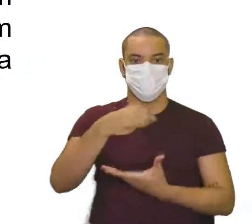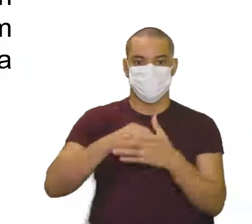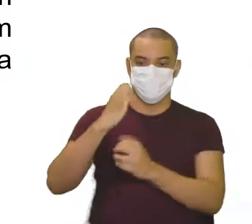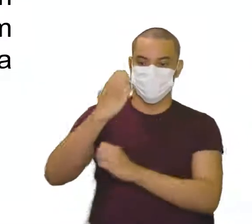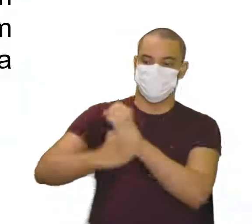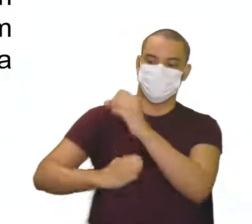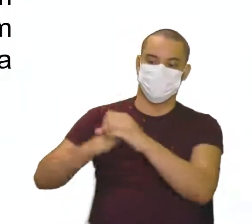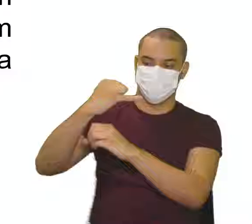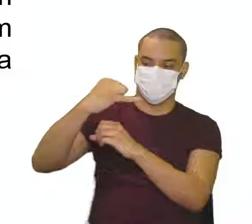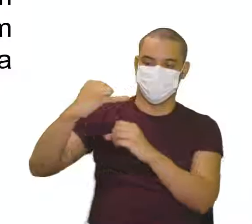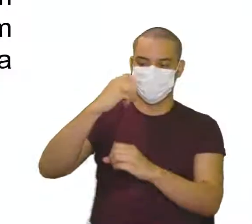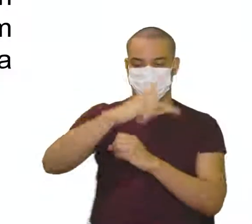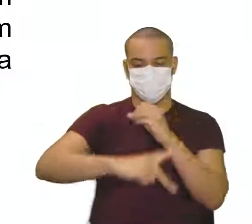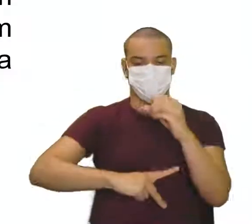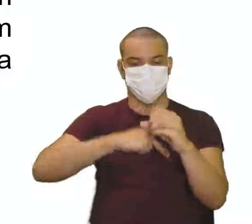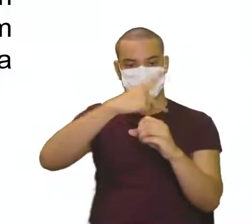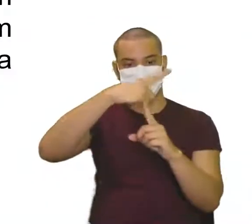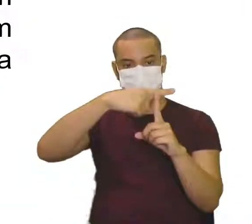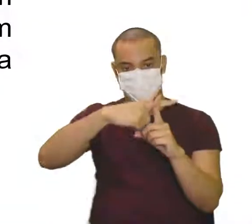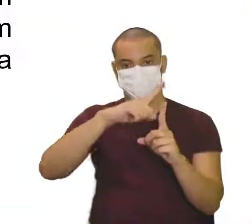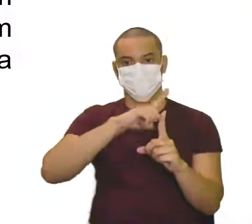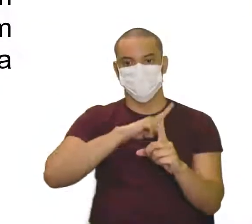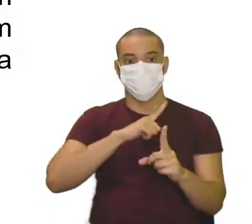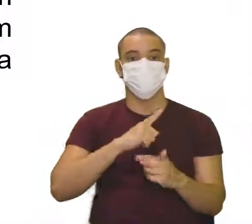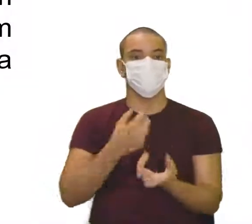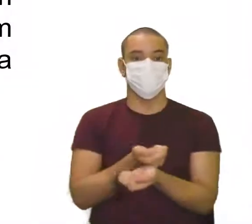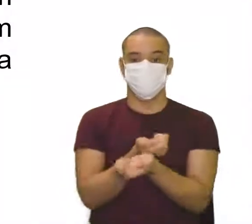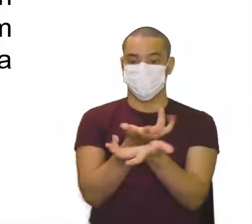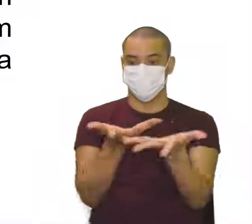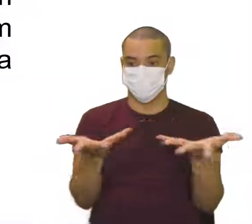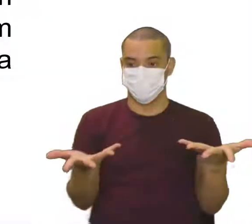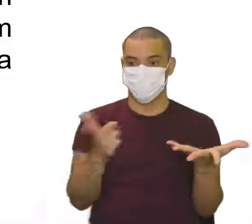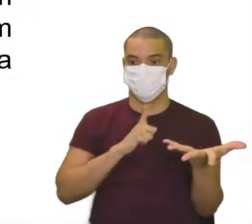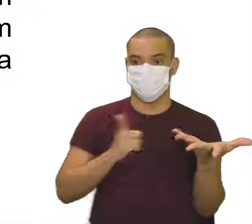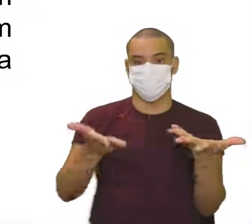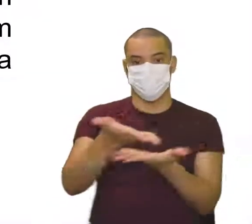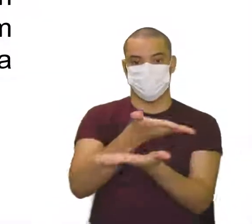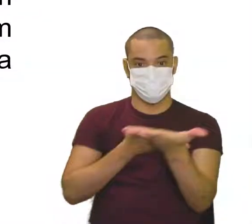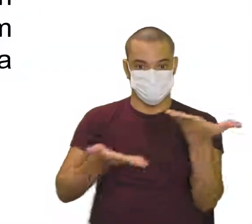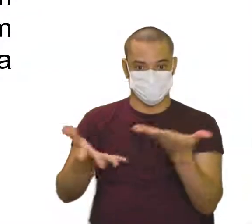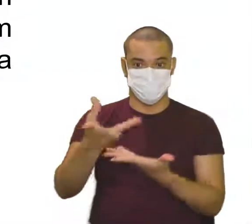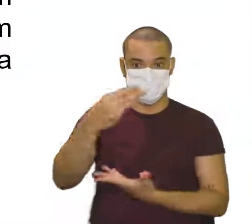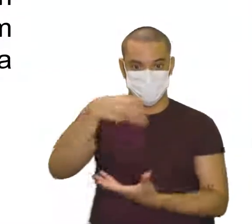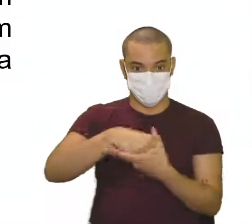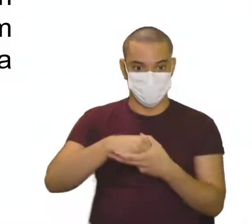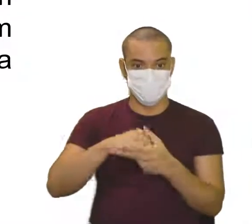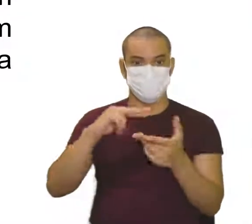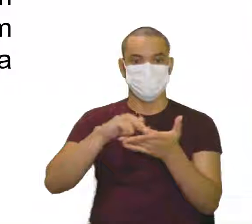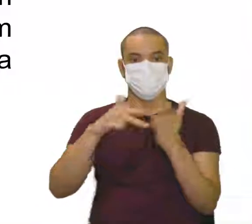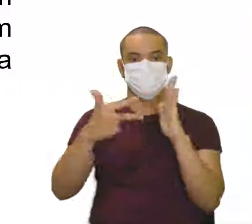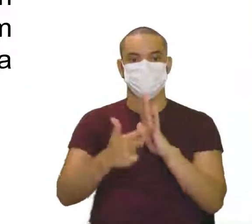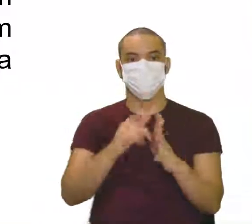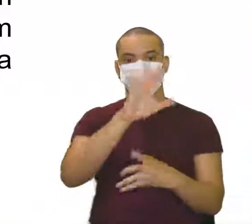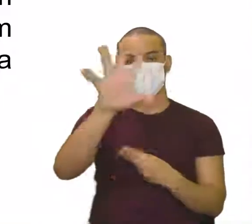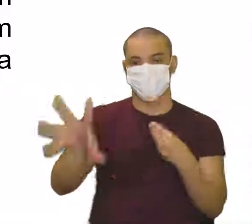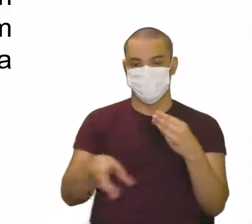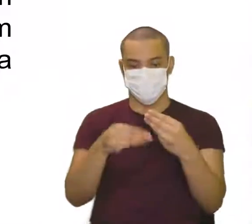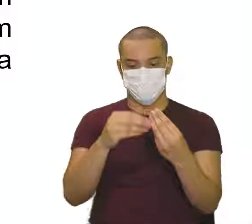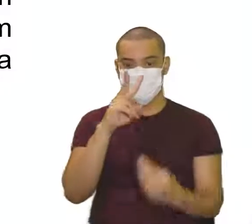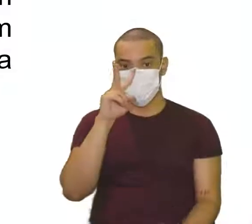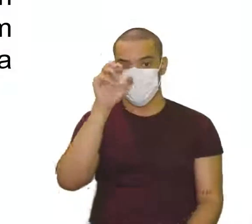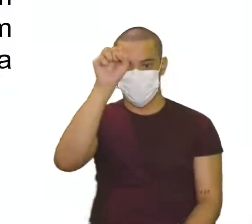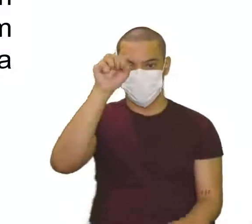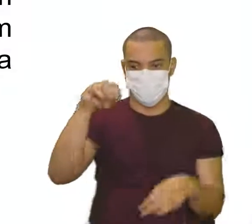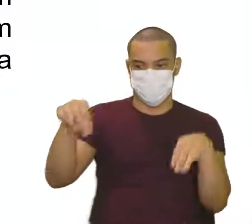magnéticas, ao serem expostos a campos magnéticos, interagem com este, sendo submetidos a uma força